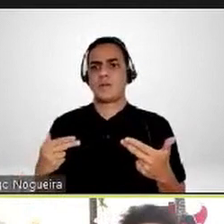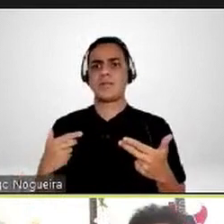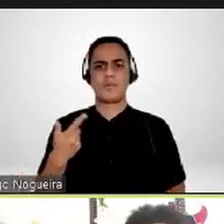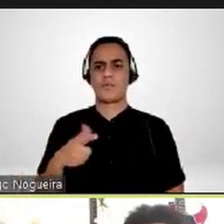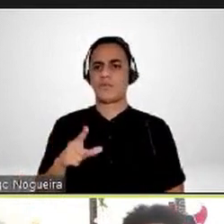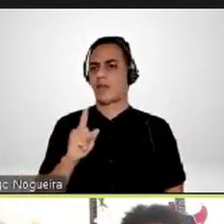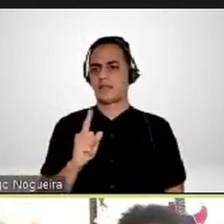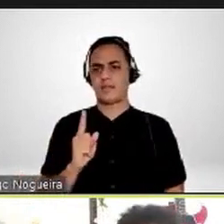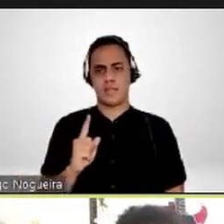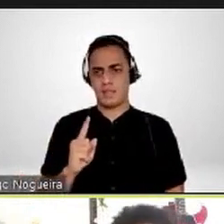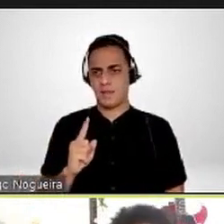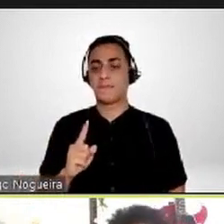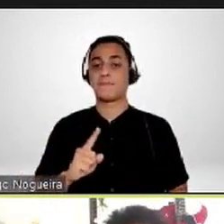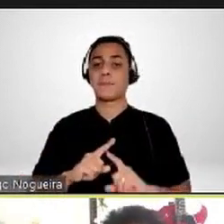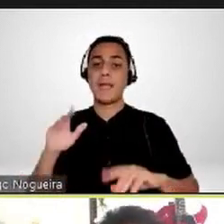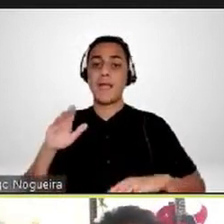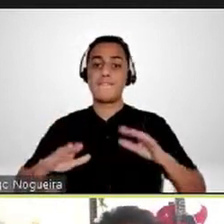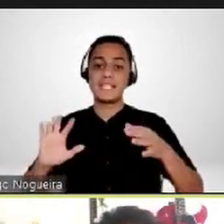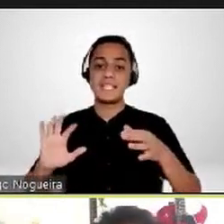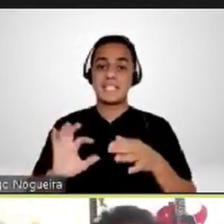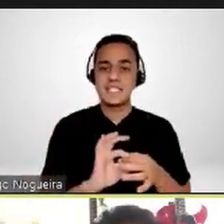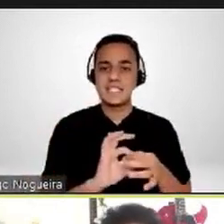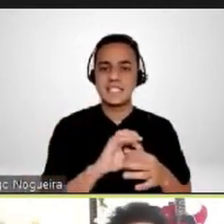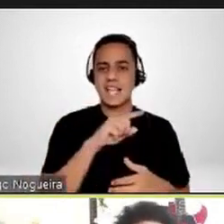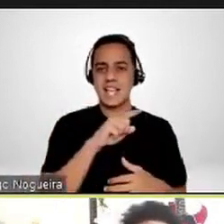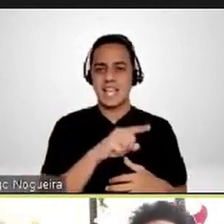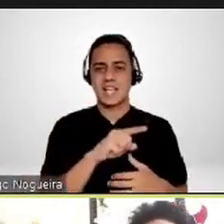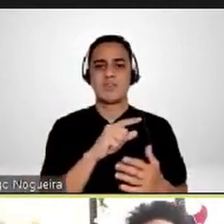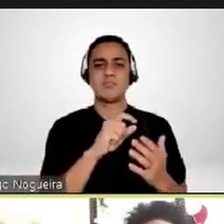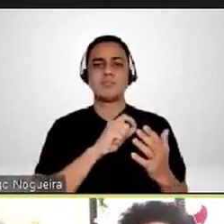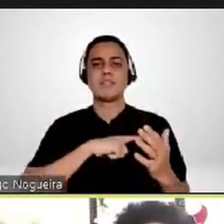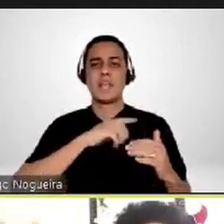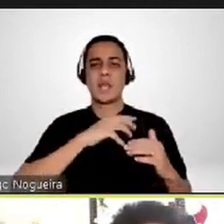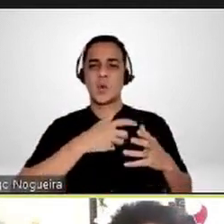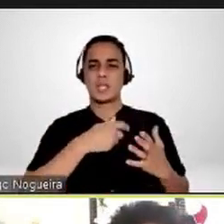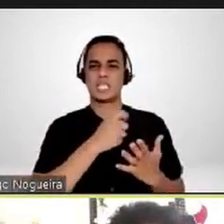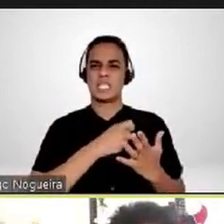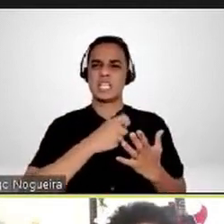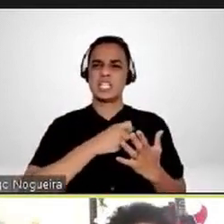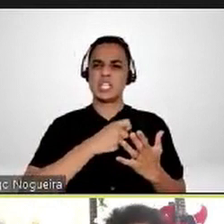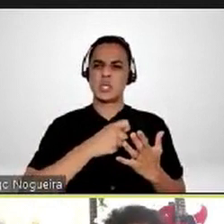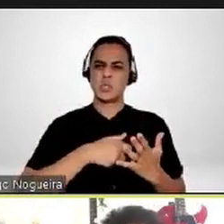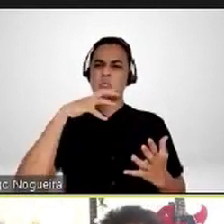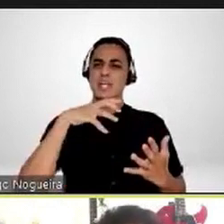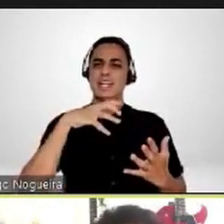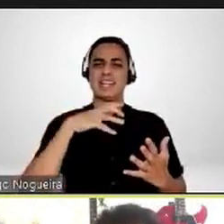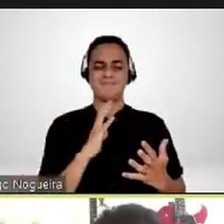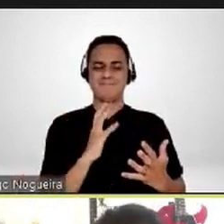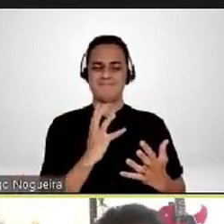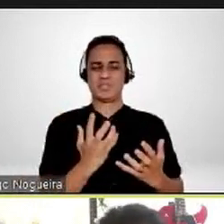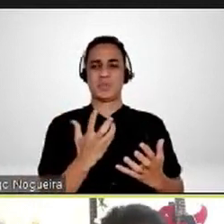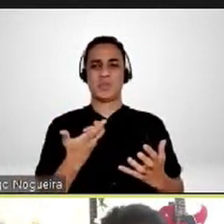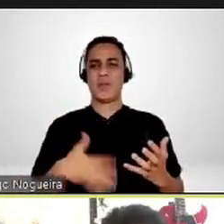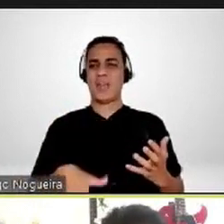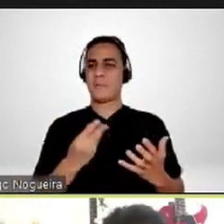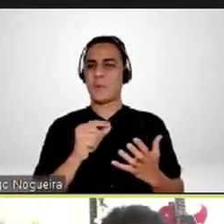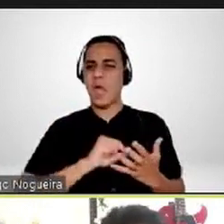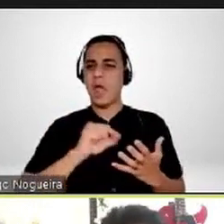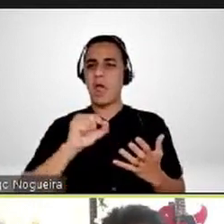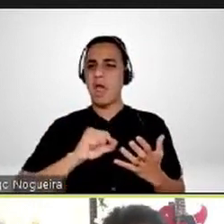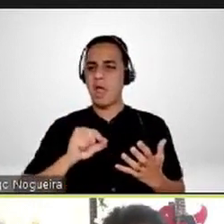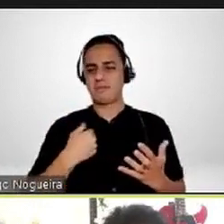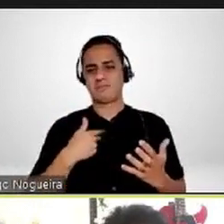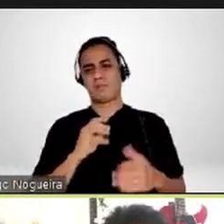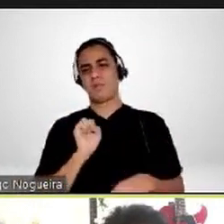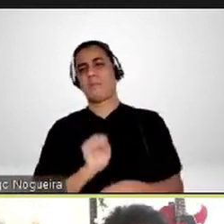vezes o desenho do Crumb tem um exagero de linhas que eu não quero, eu paro antes, né? Existe uma